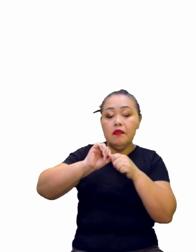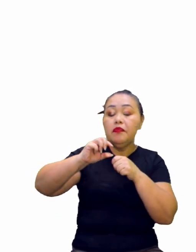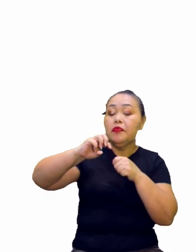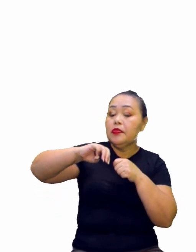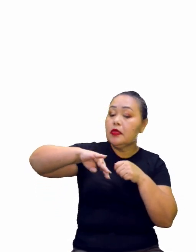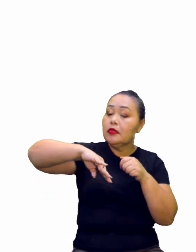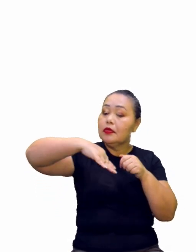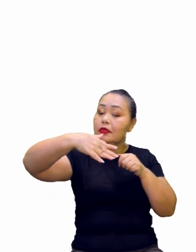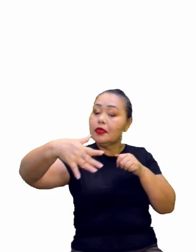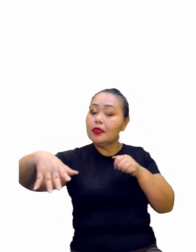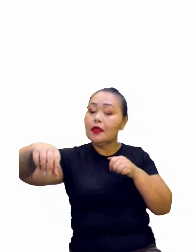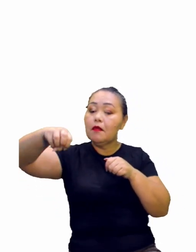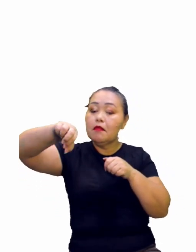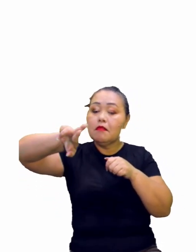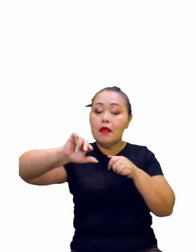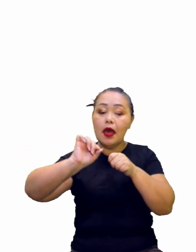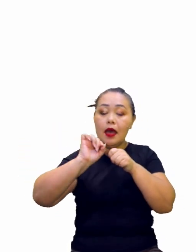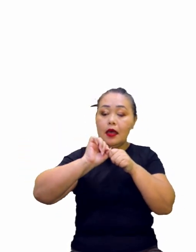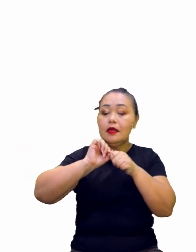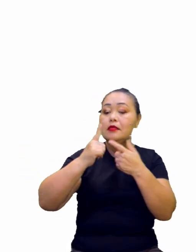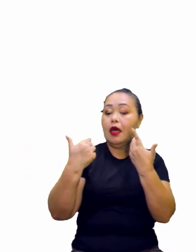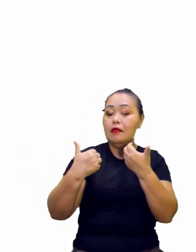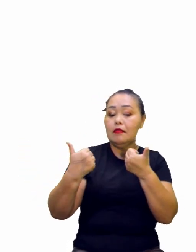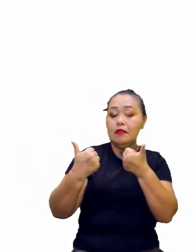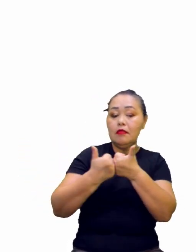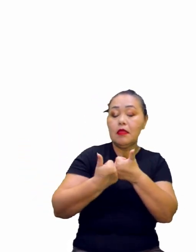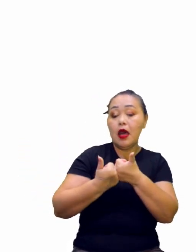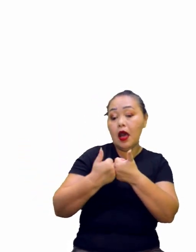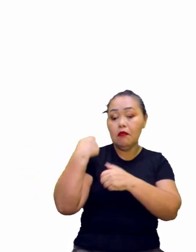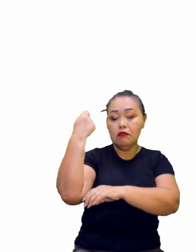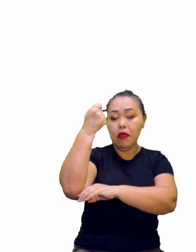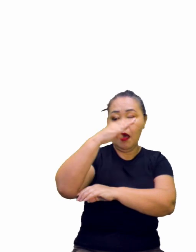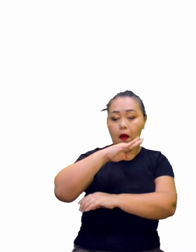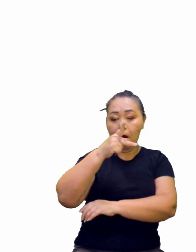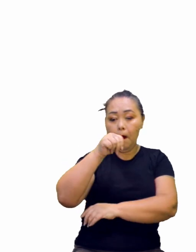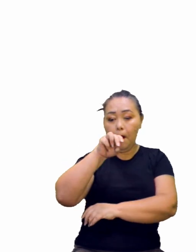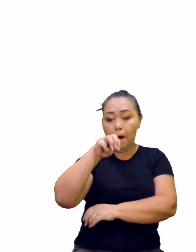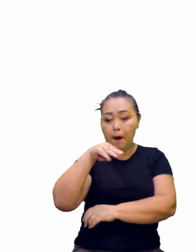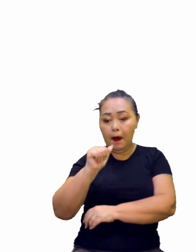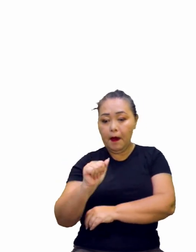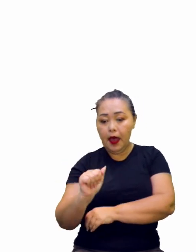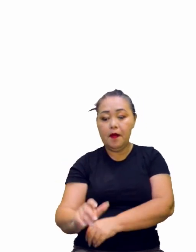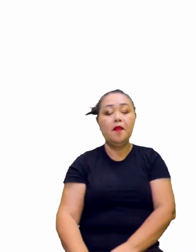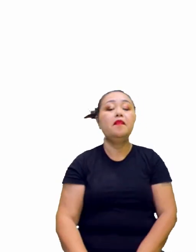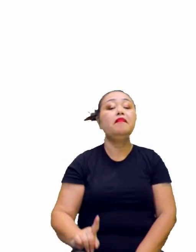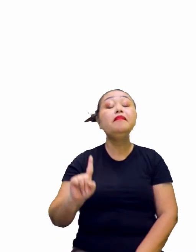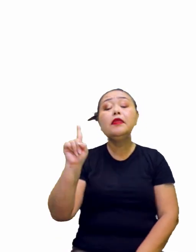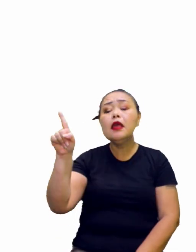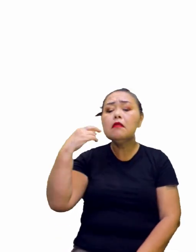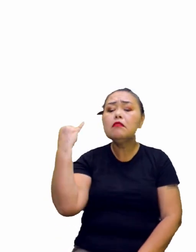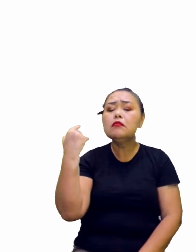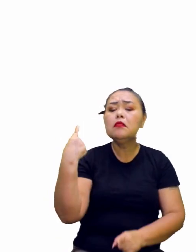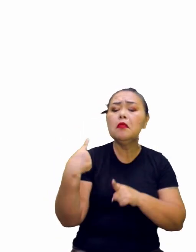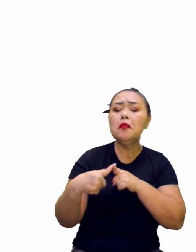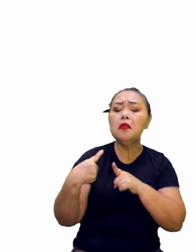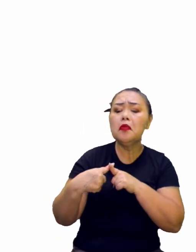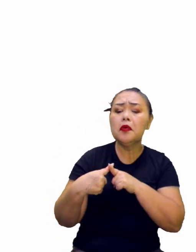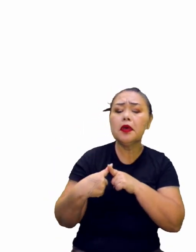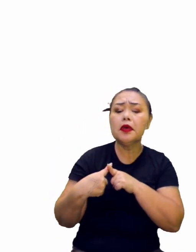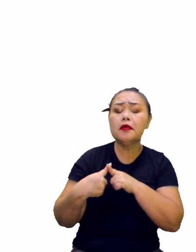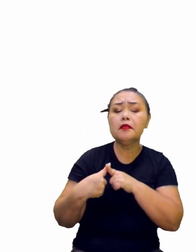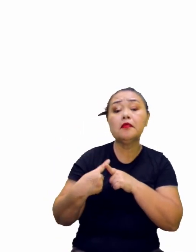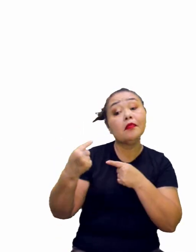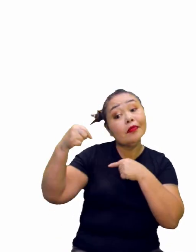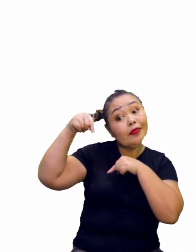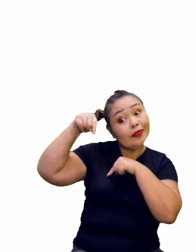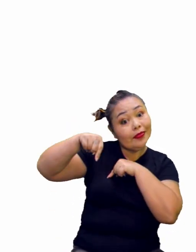Atlântica e o Pampas. Professor, essa questão é muito importante, pessoal, por quê? Nós estamos aqui,